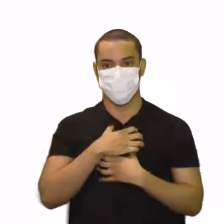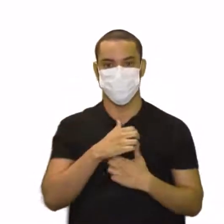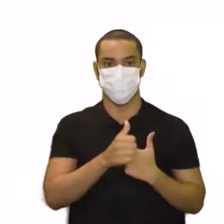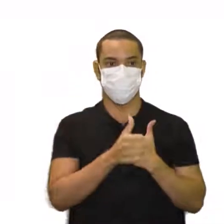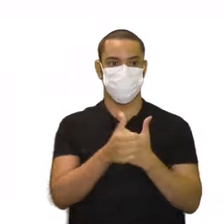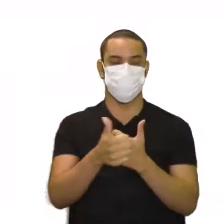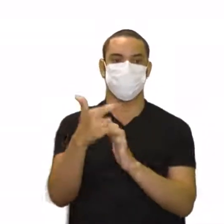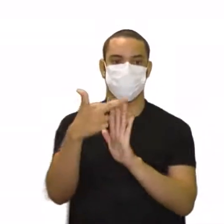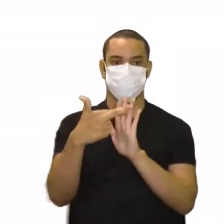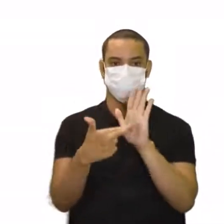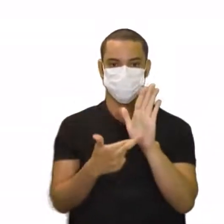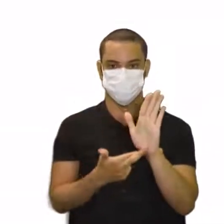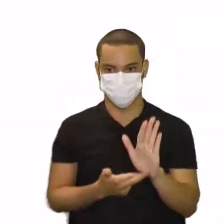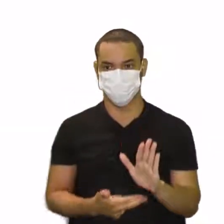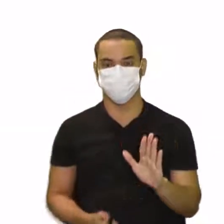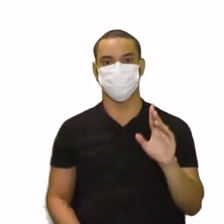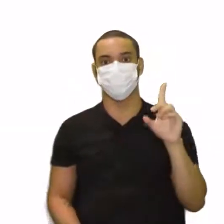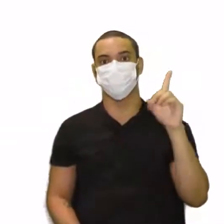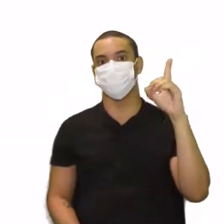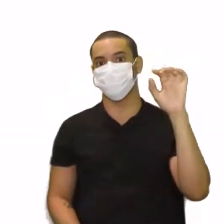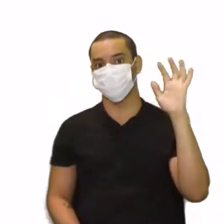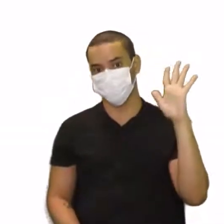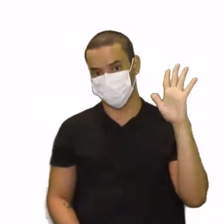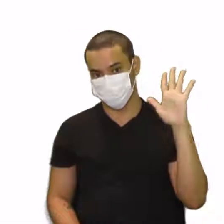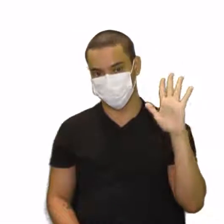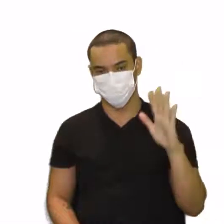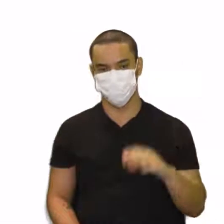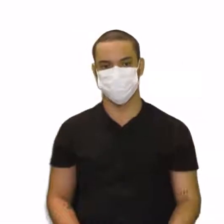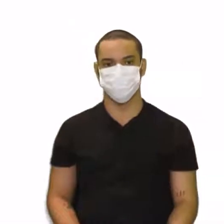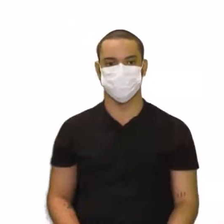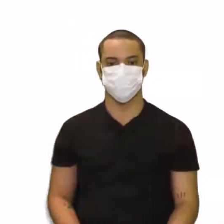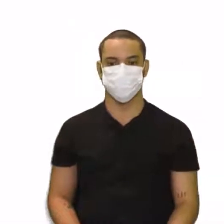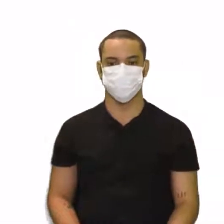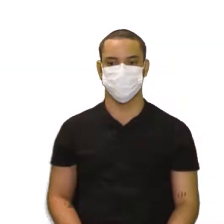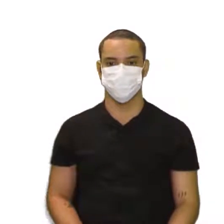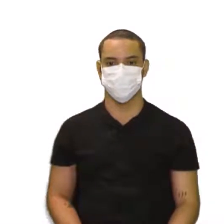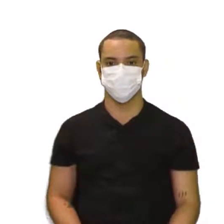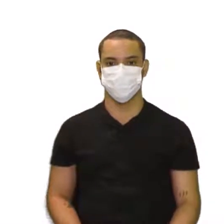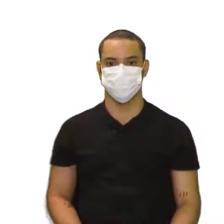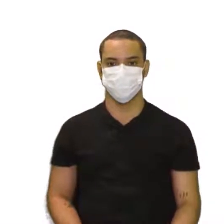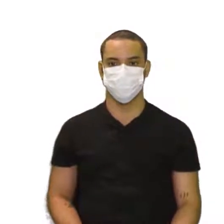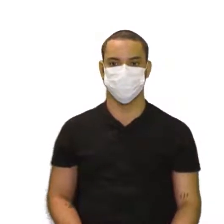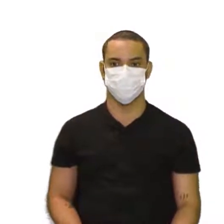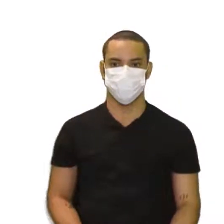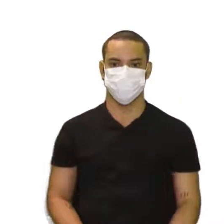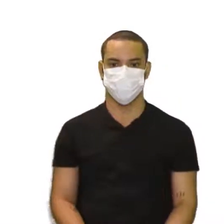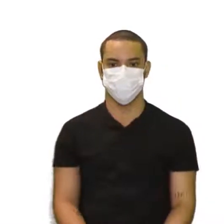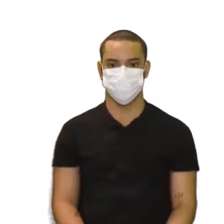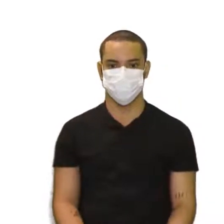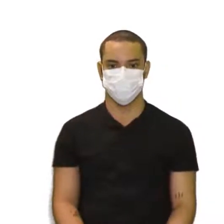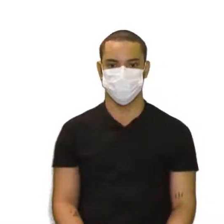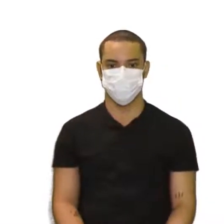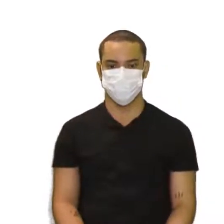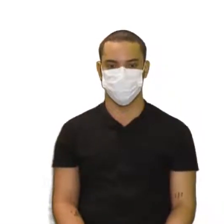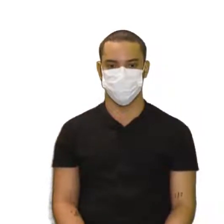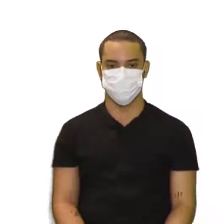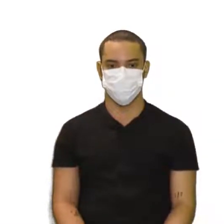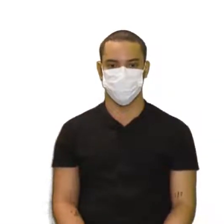conforme a regra da mão direita exposta na figura a seguir. Tá aqui, Tá aqui o campo,